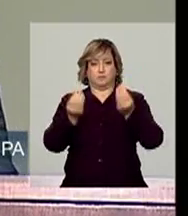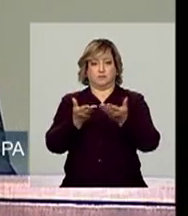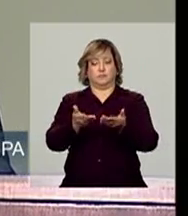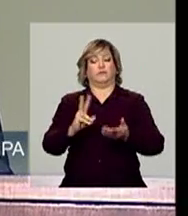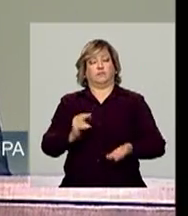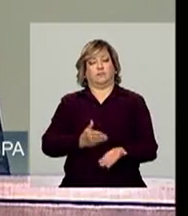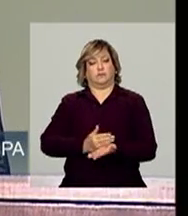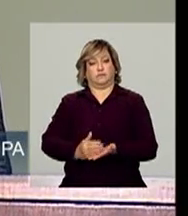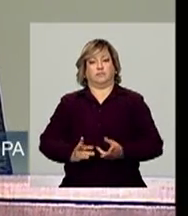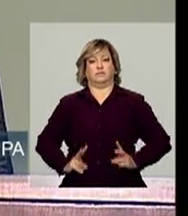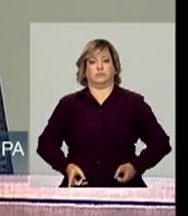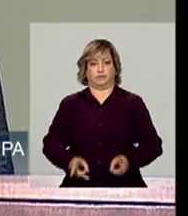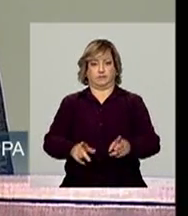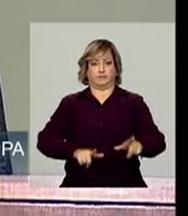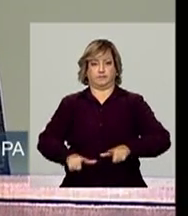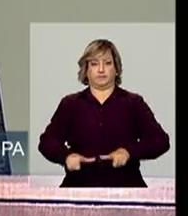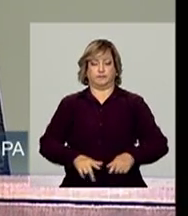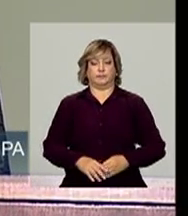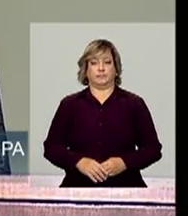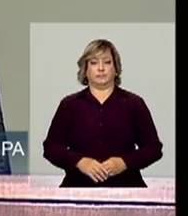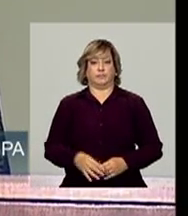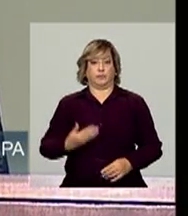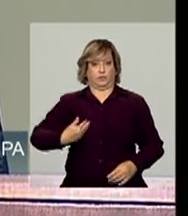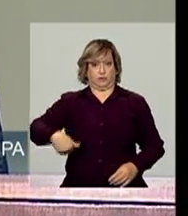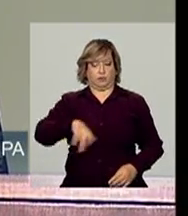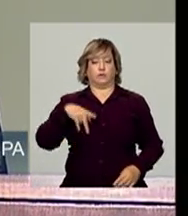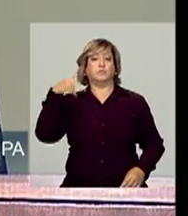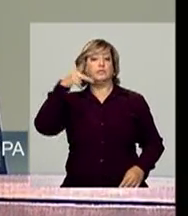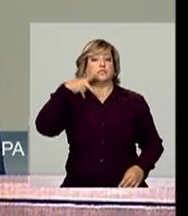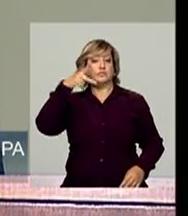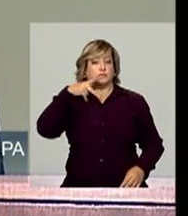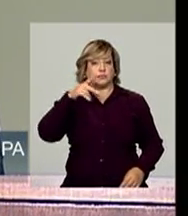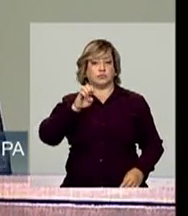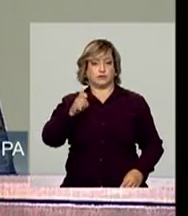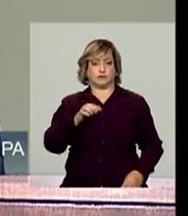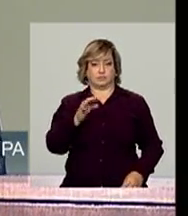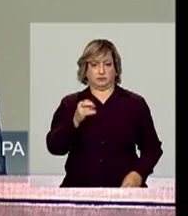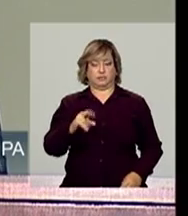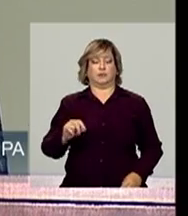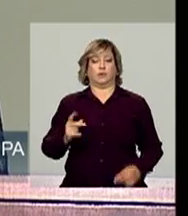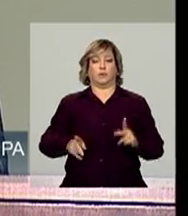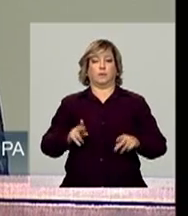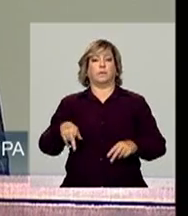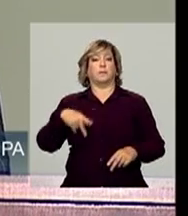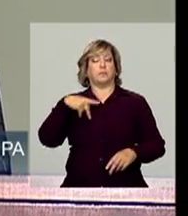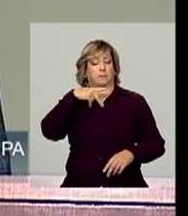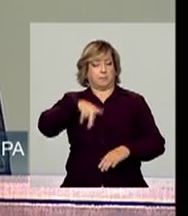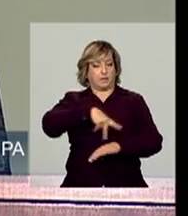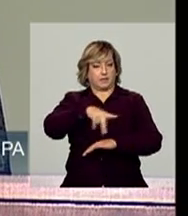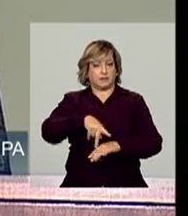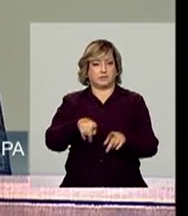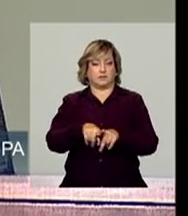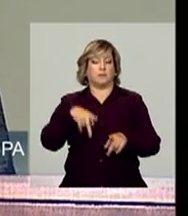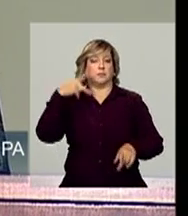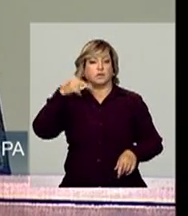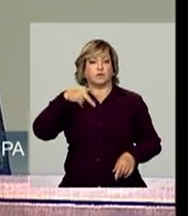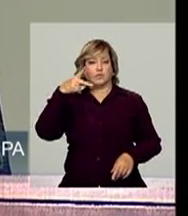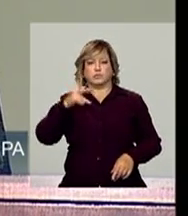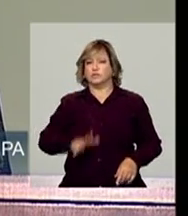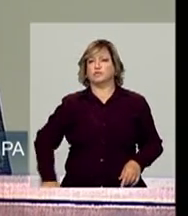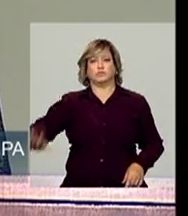seguir. A nossa política externa, assim como o país, assim como a política em geral no